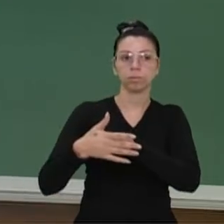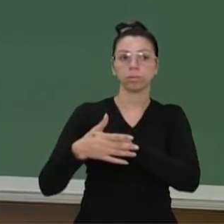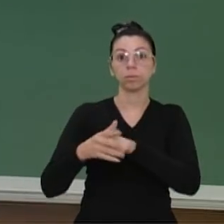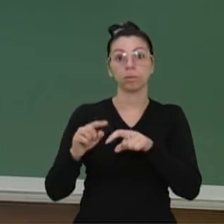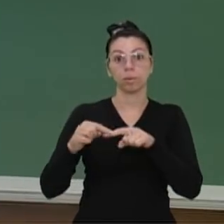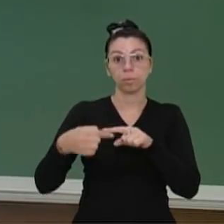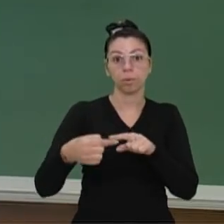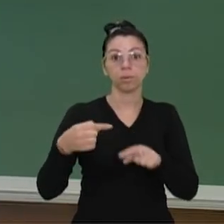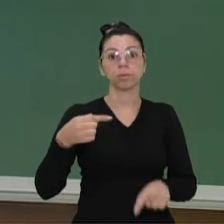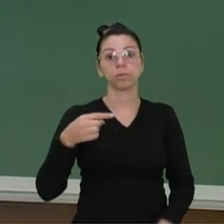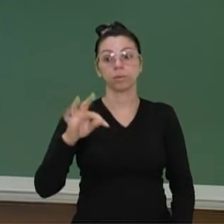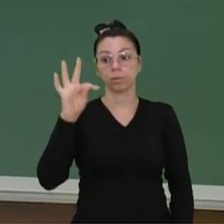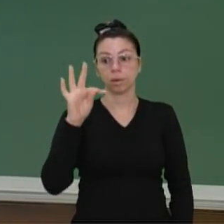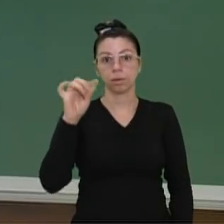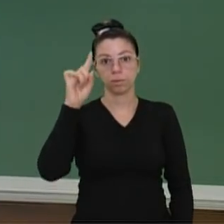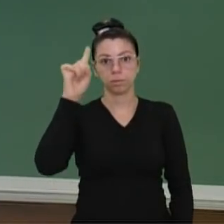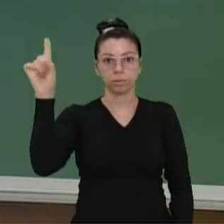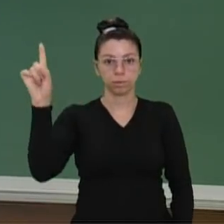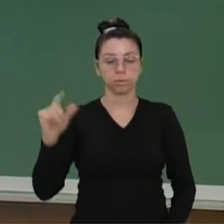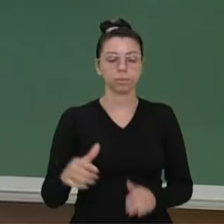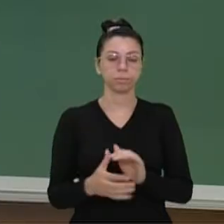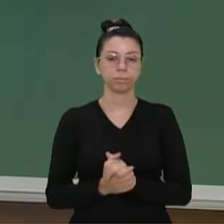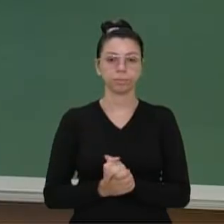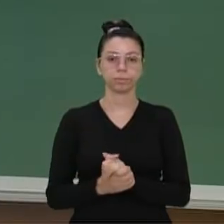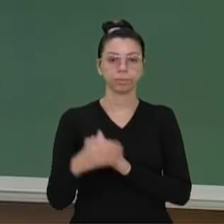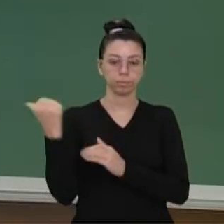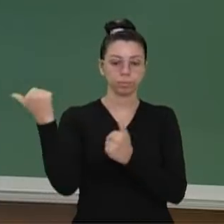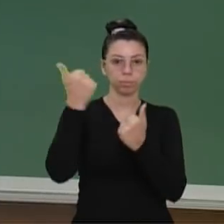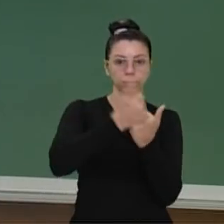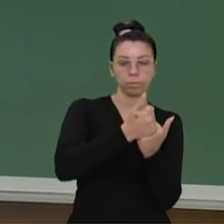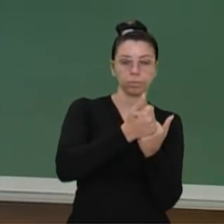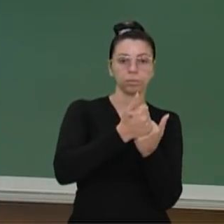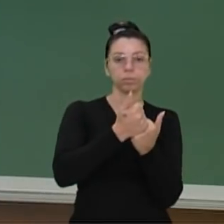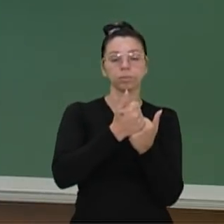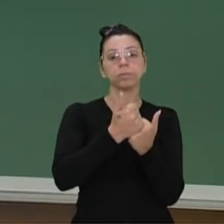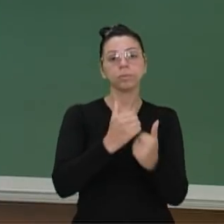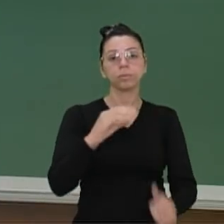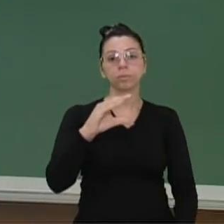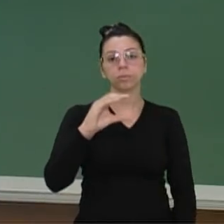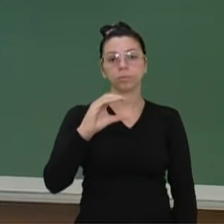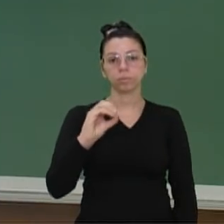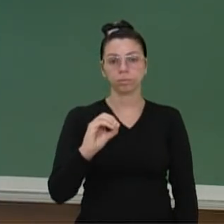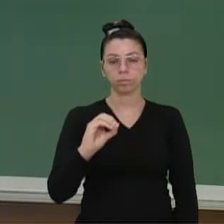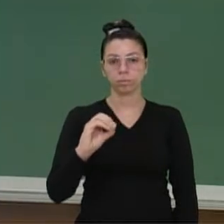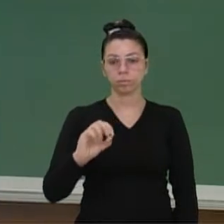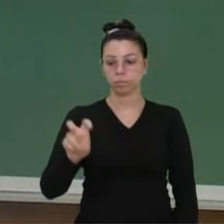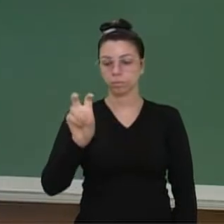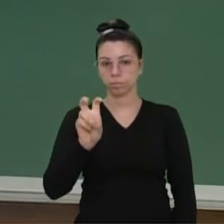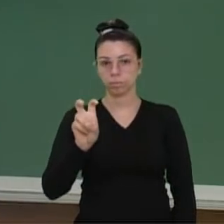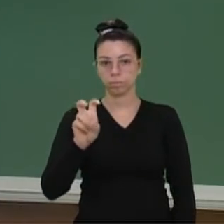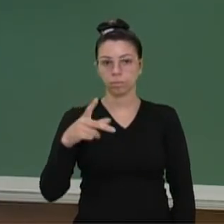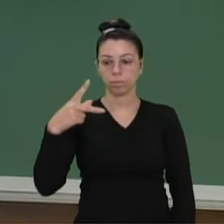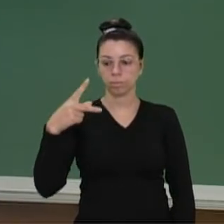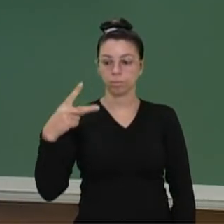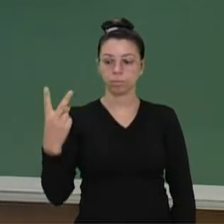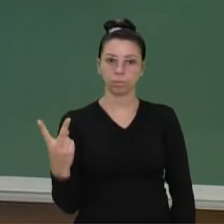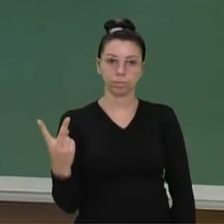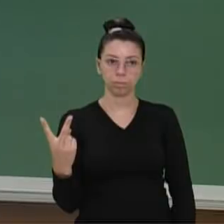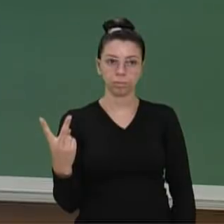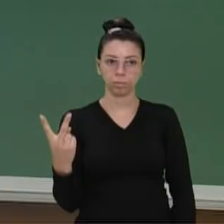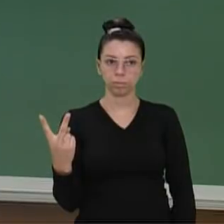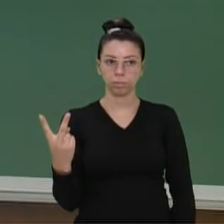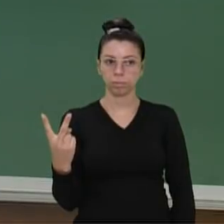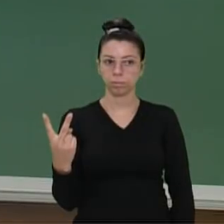de t dias. Então, substitua C0 por 5, substitua P por